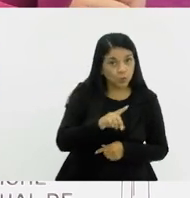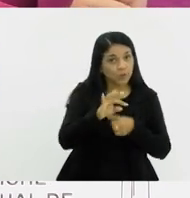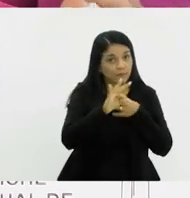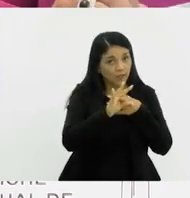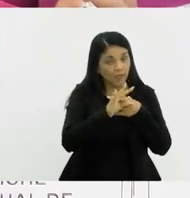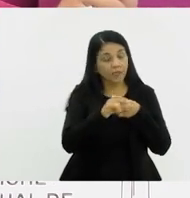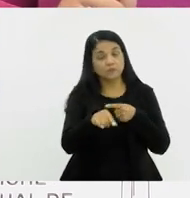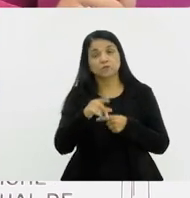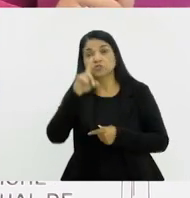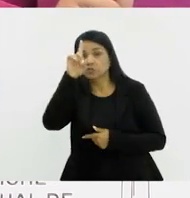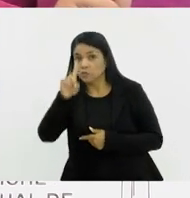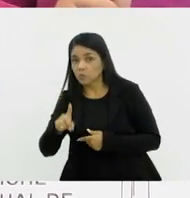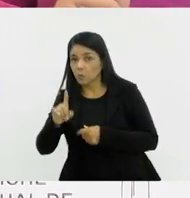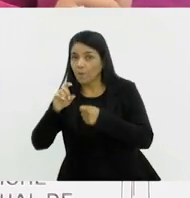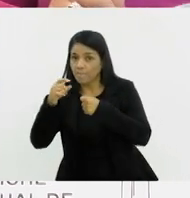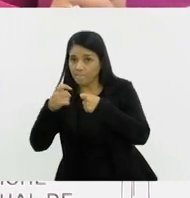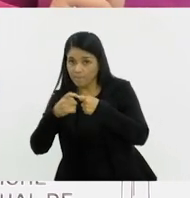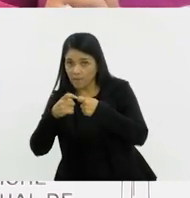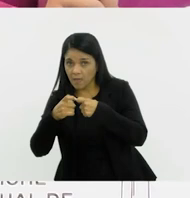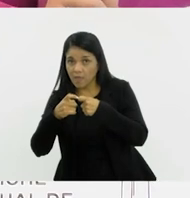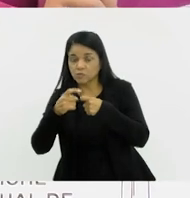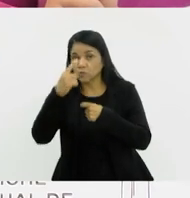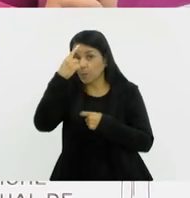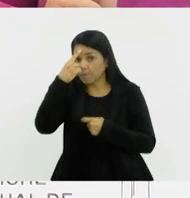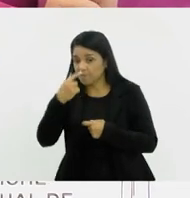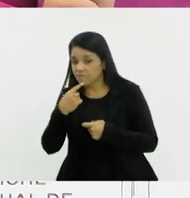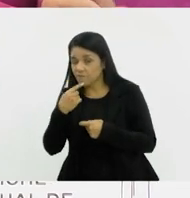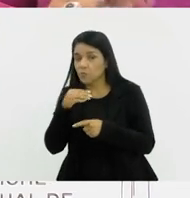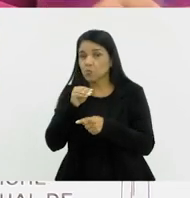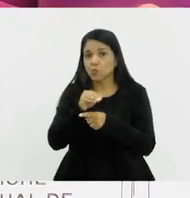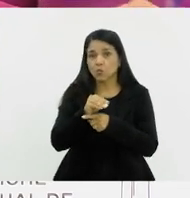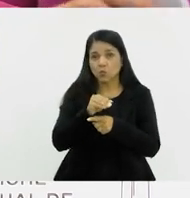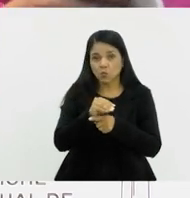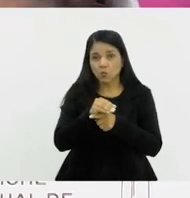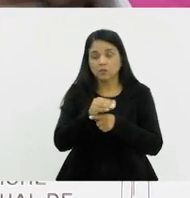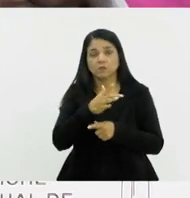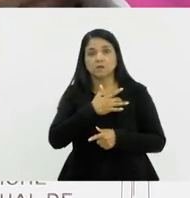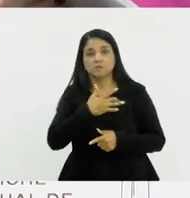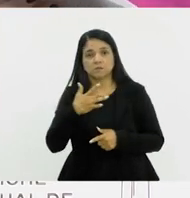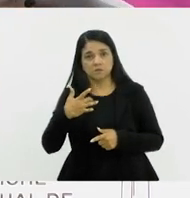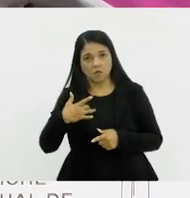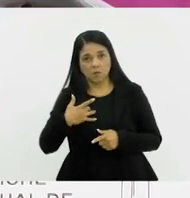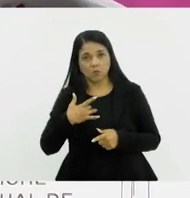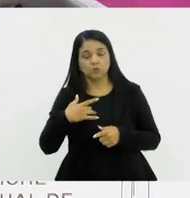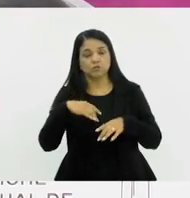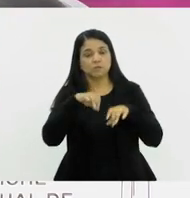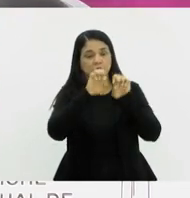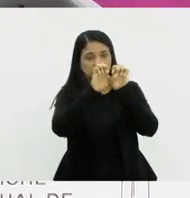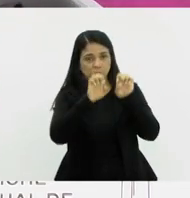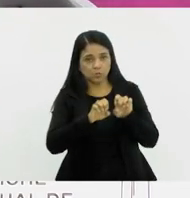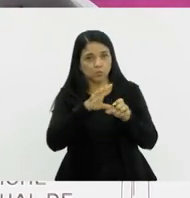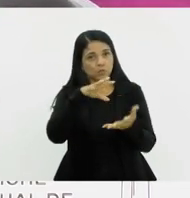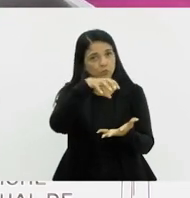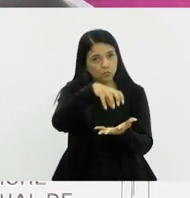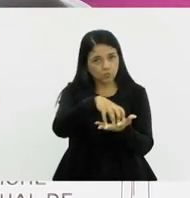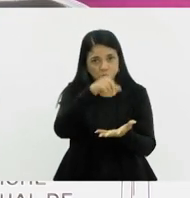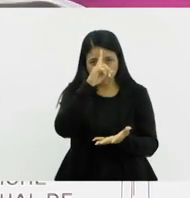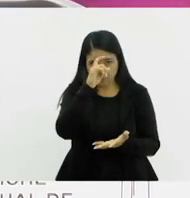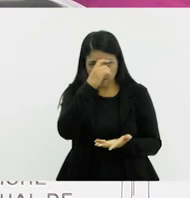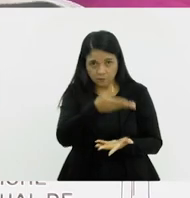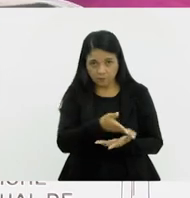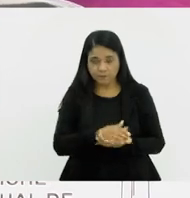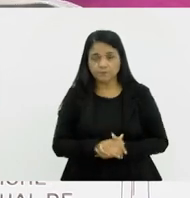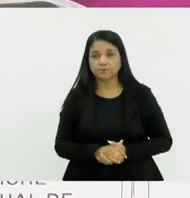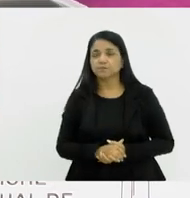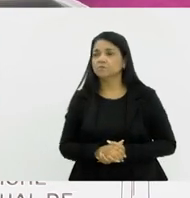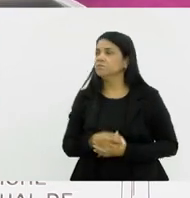diretor médico, que é o que vai cuidar do perfil da saúde daquela estrutura, daquela unidade. Doutor?